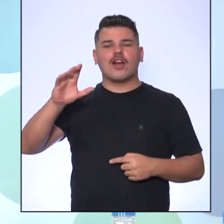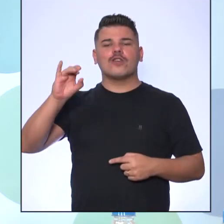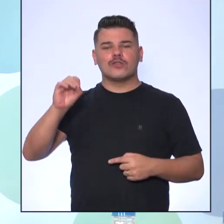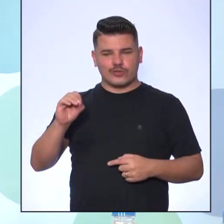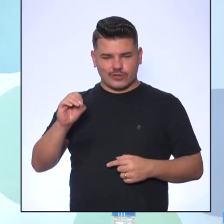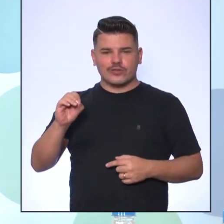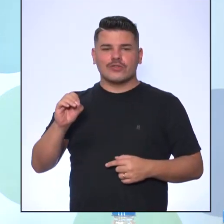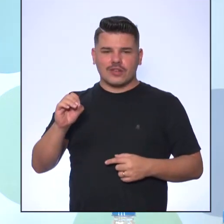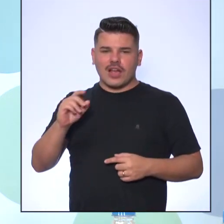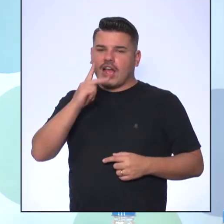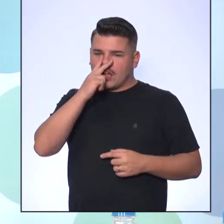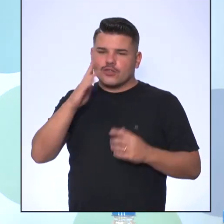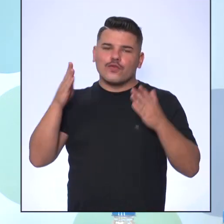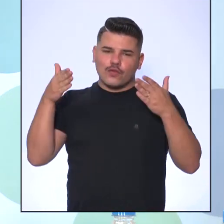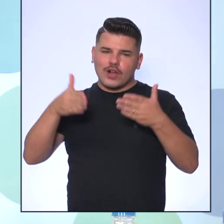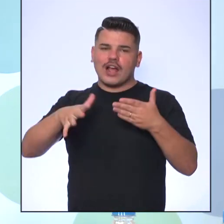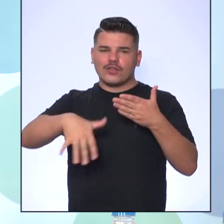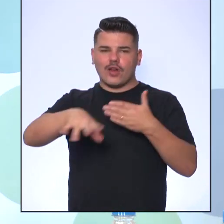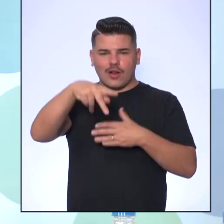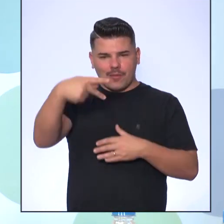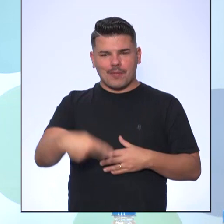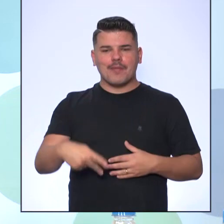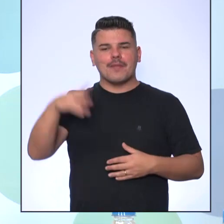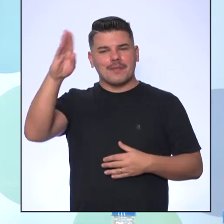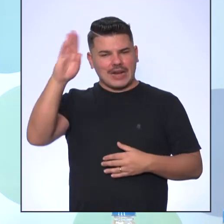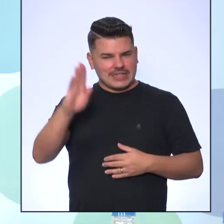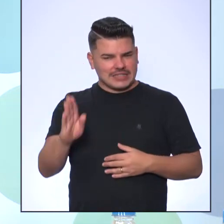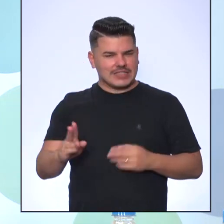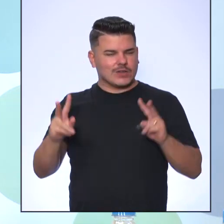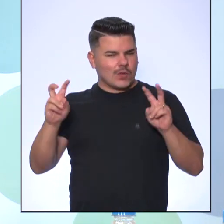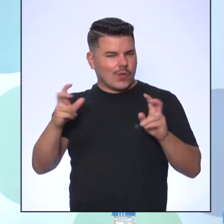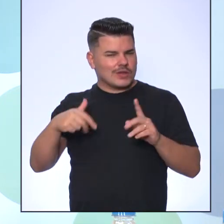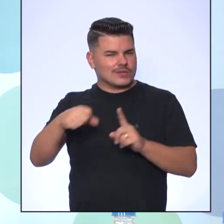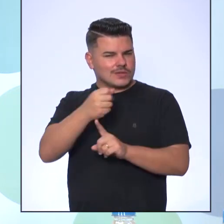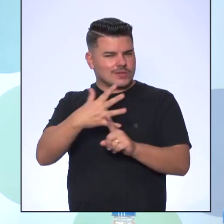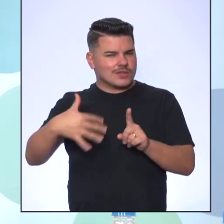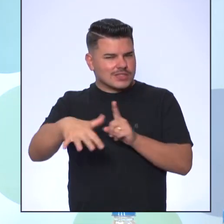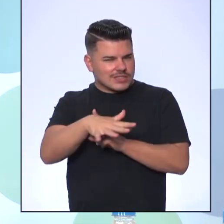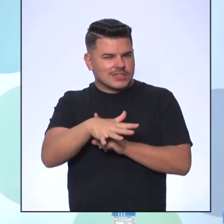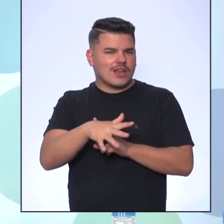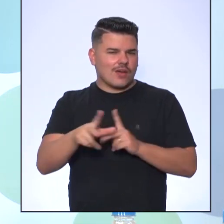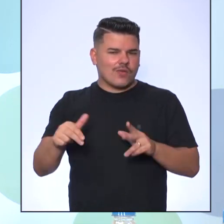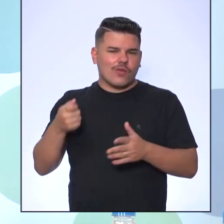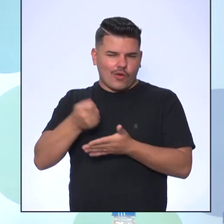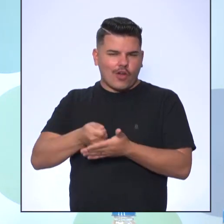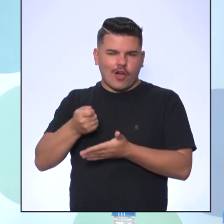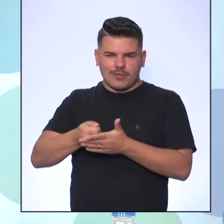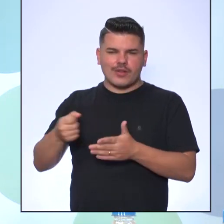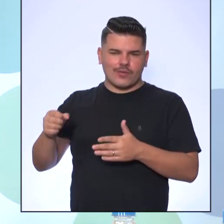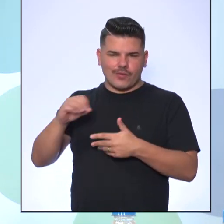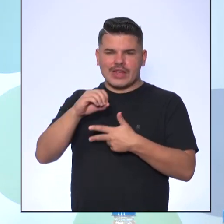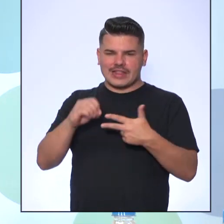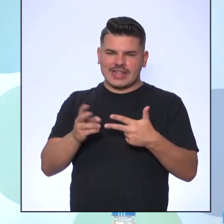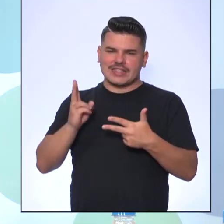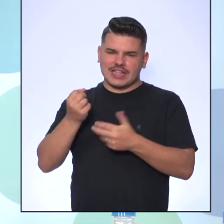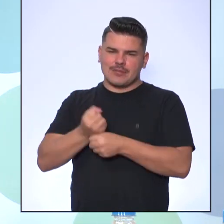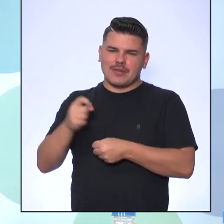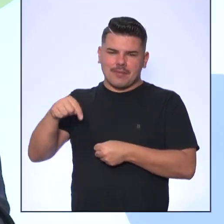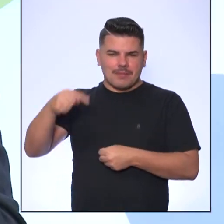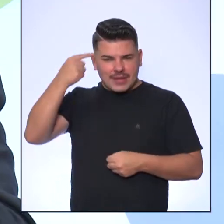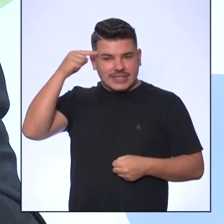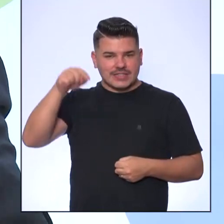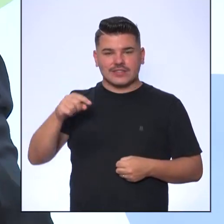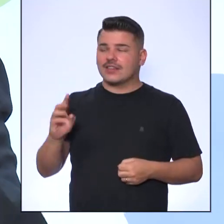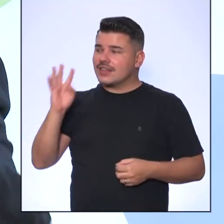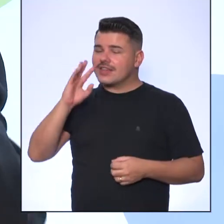que é alguma coisa, né, voltada à questão social, né, que acho que o Enem vem cobrando muito ao longo desses últimos anos.